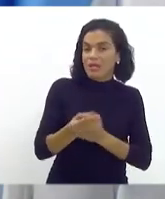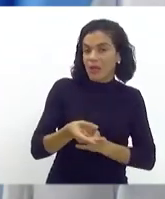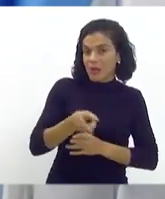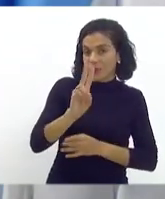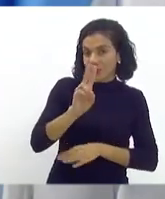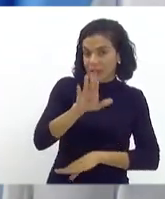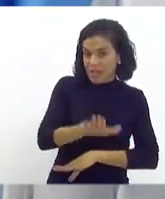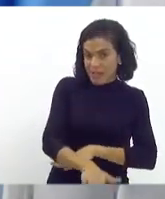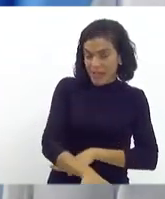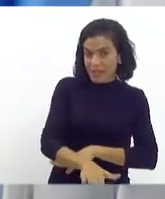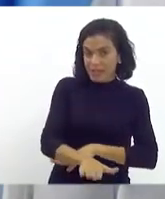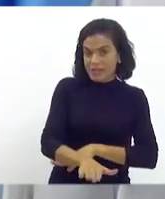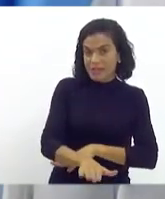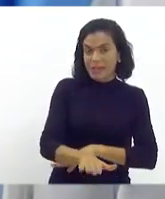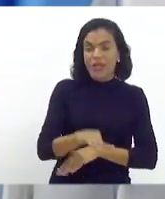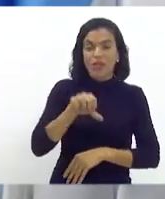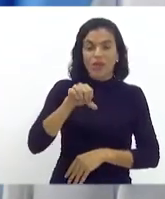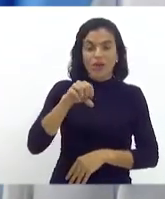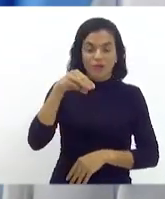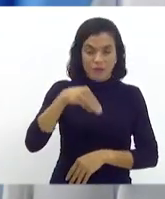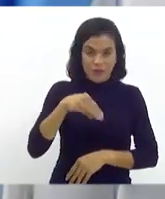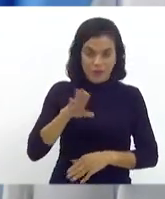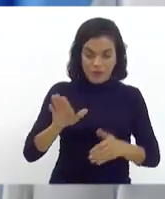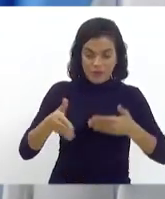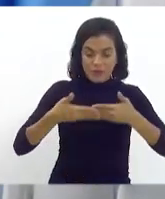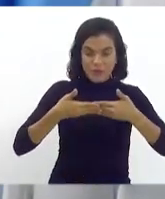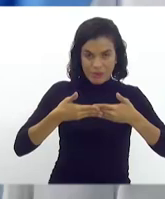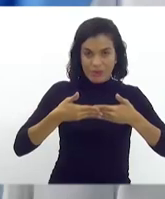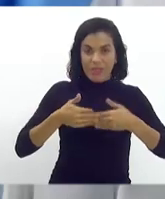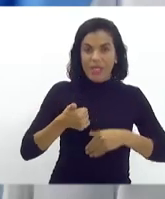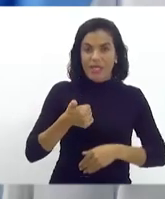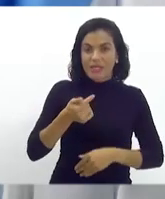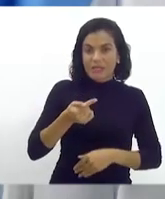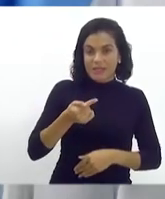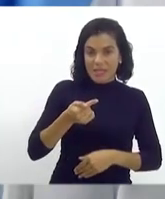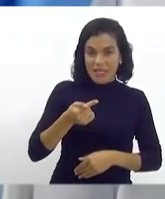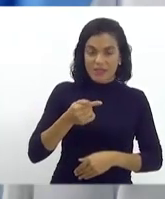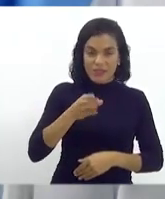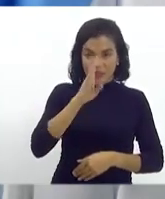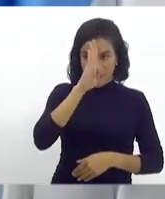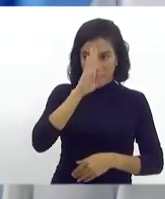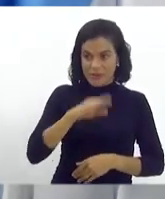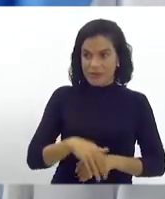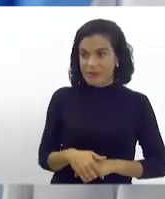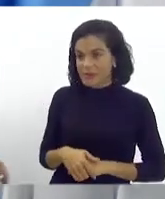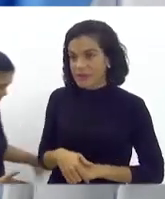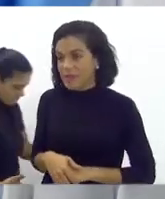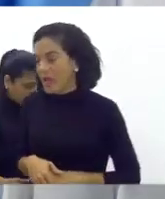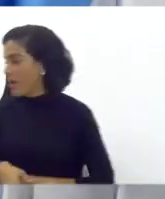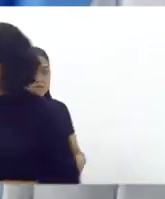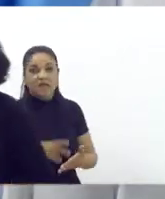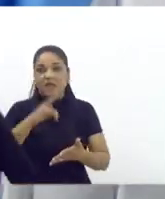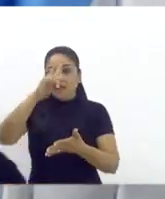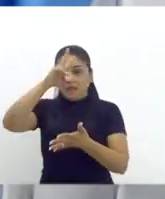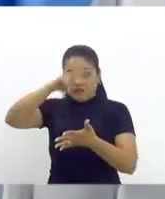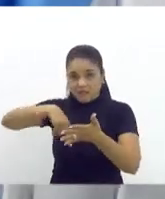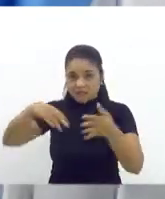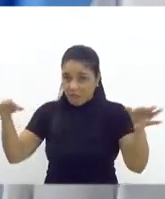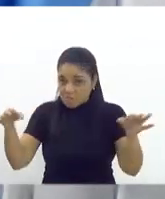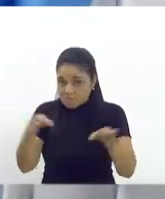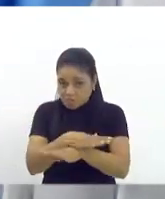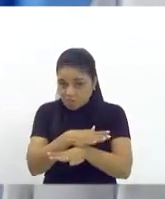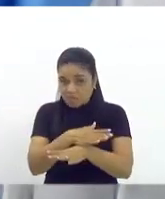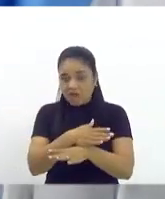é grande parceira nesse em outros debates mas esse especificamente com essa